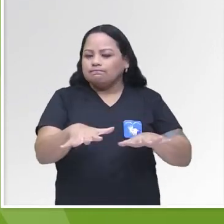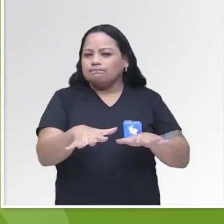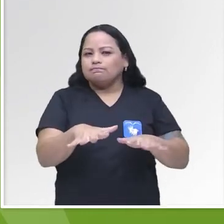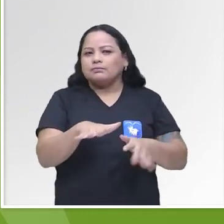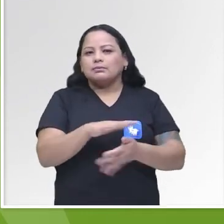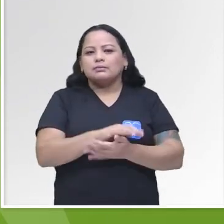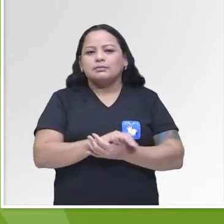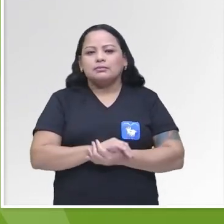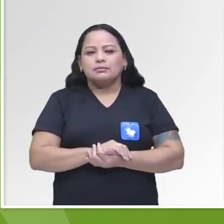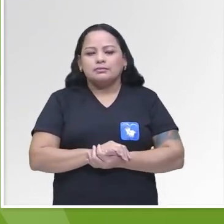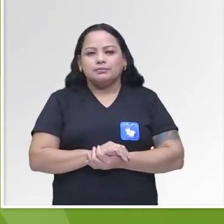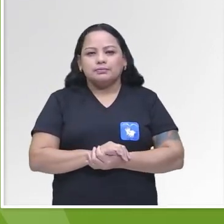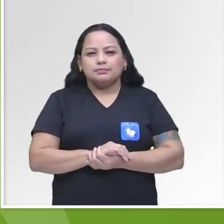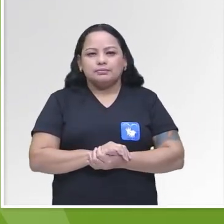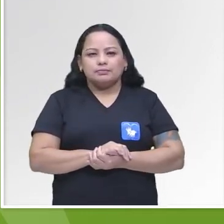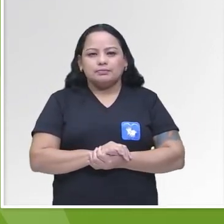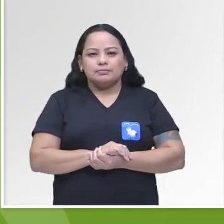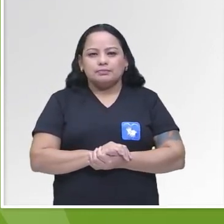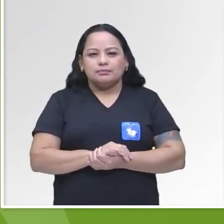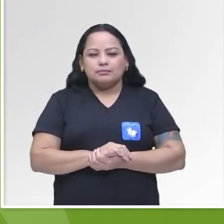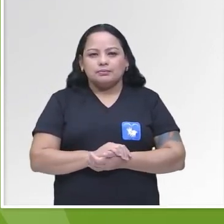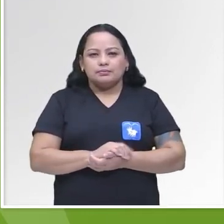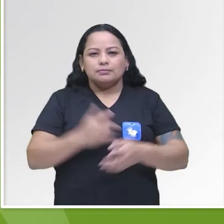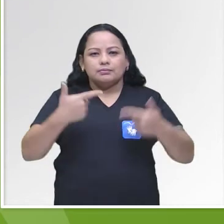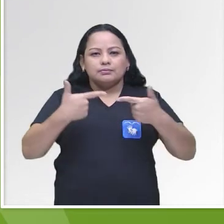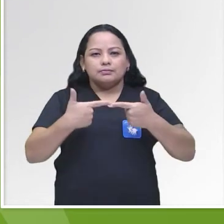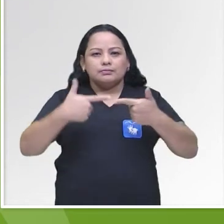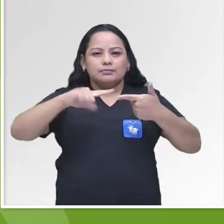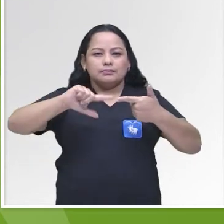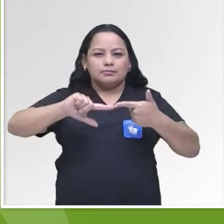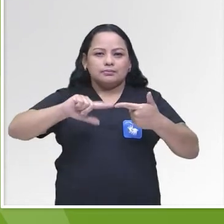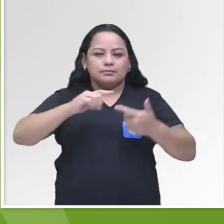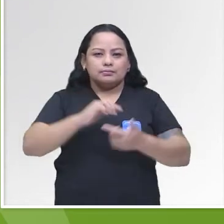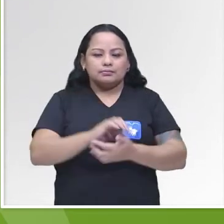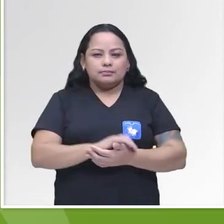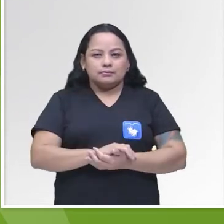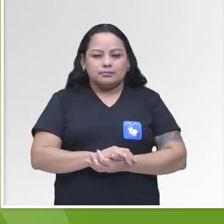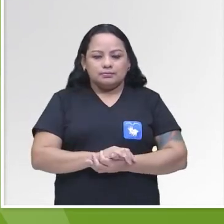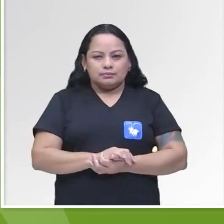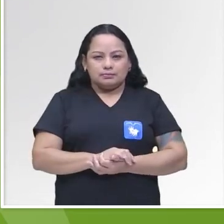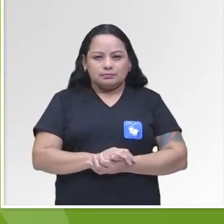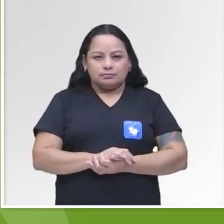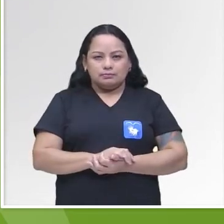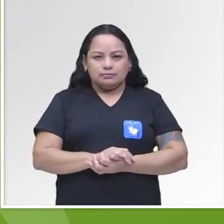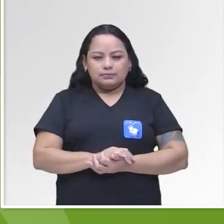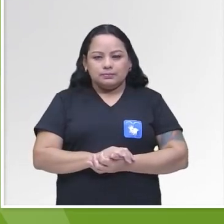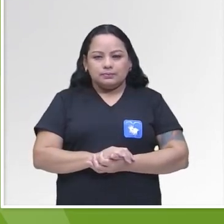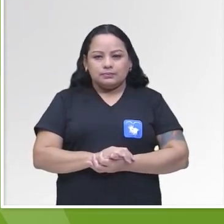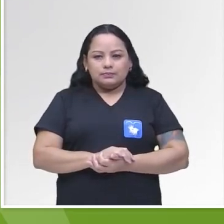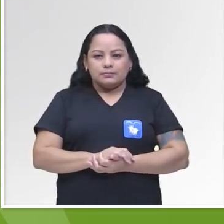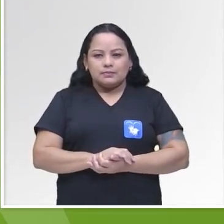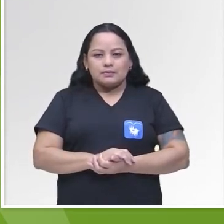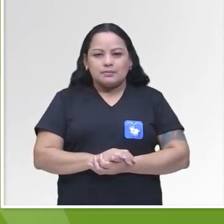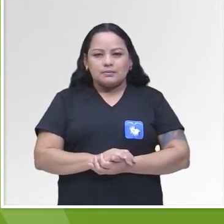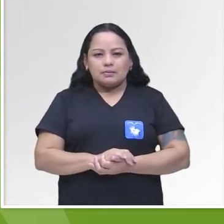isomeria cis-trans.